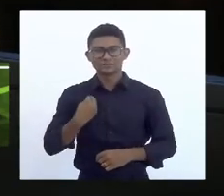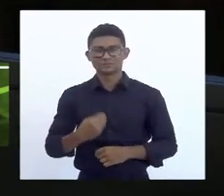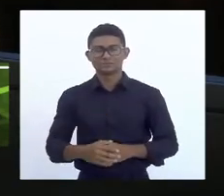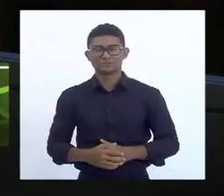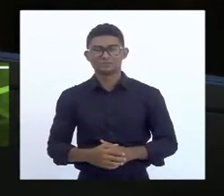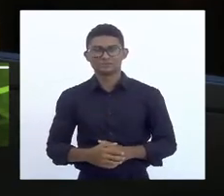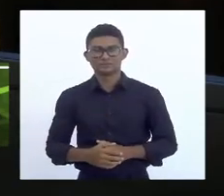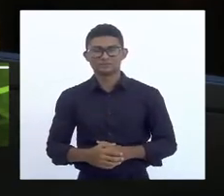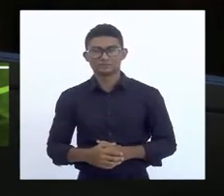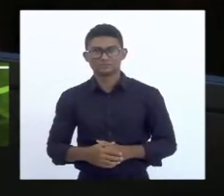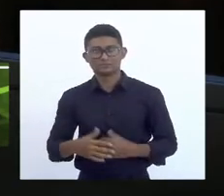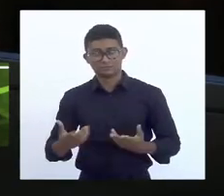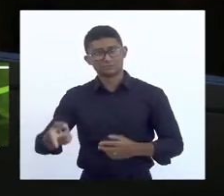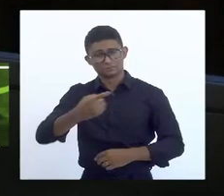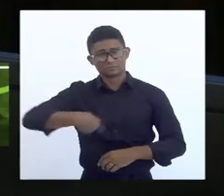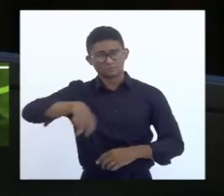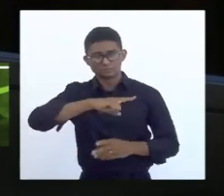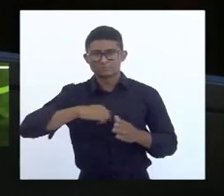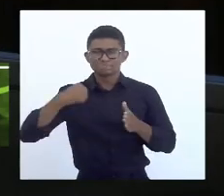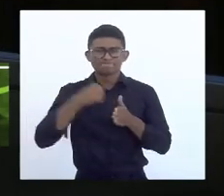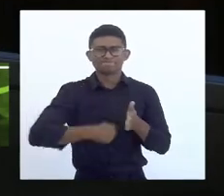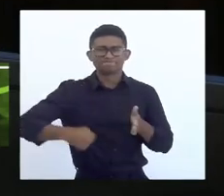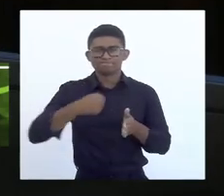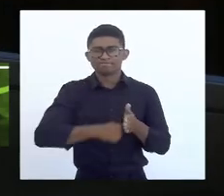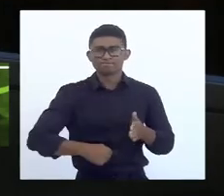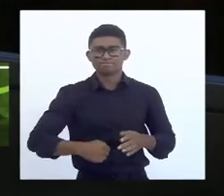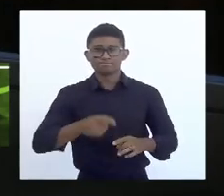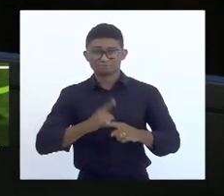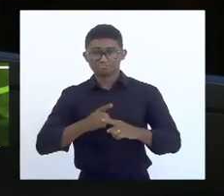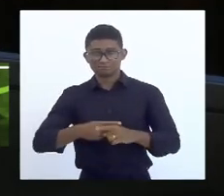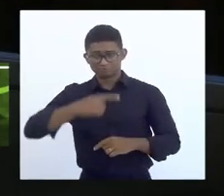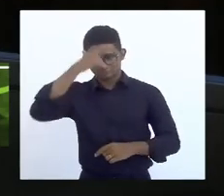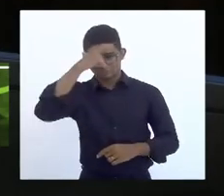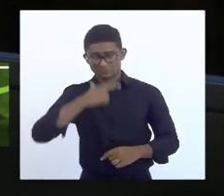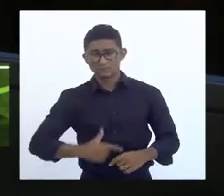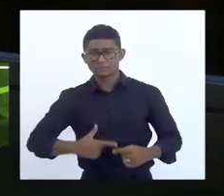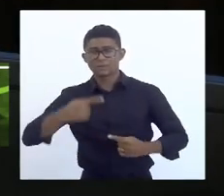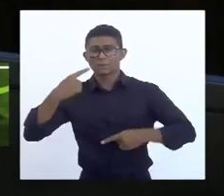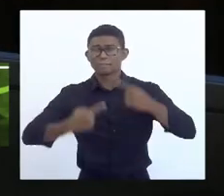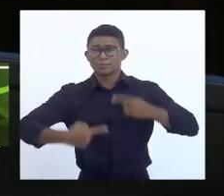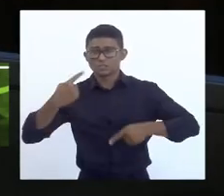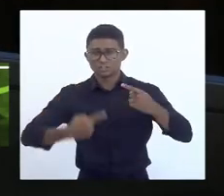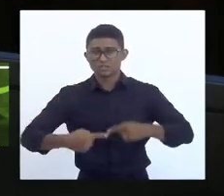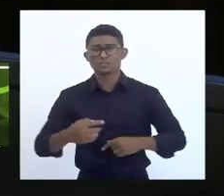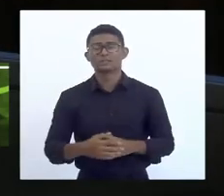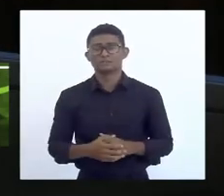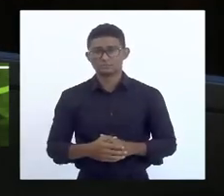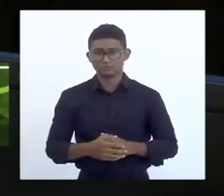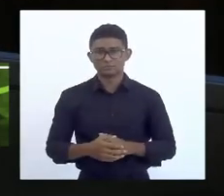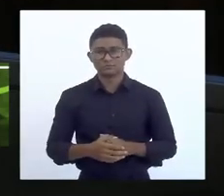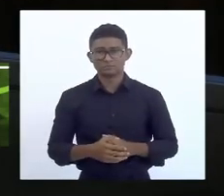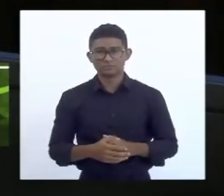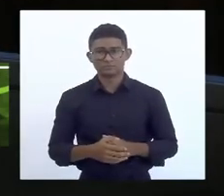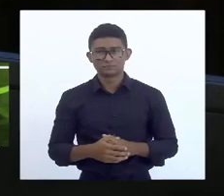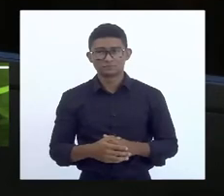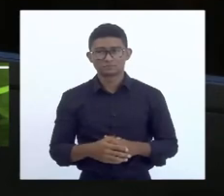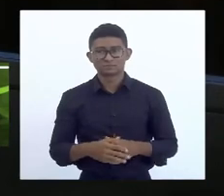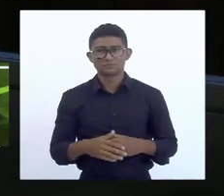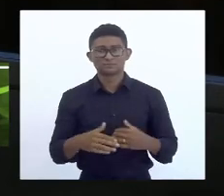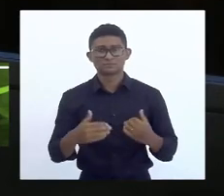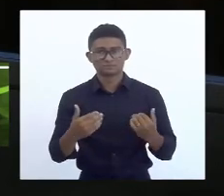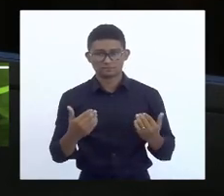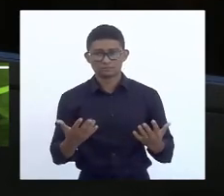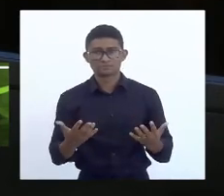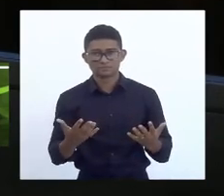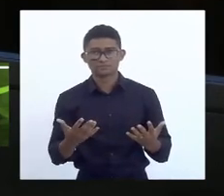da nossa luta enquanto sujeitas políticas que somos. Isso é completamente de sermos sujeitadas